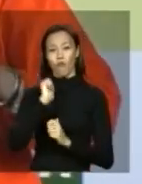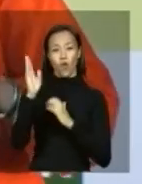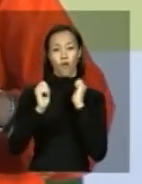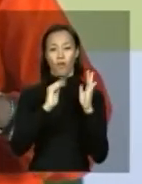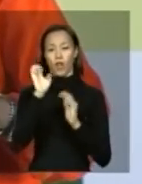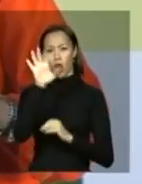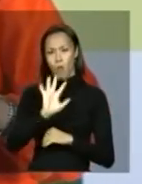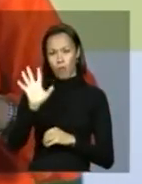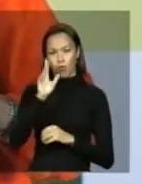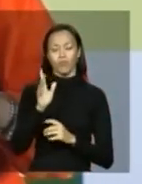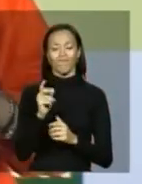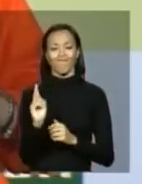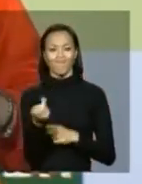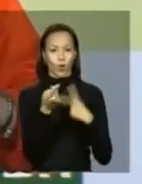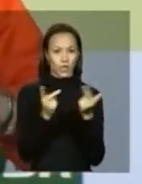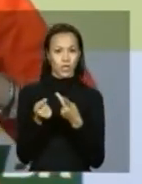internacional,